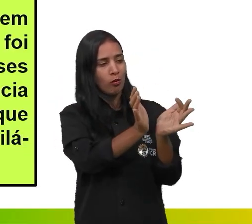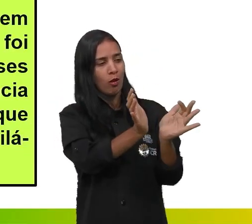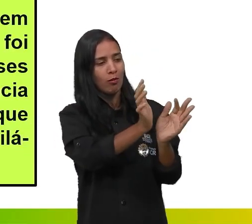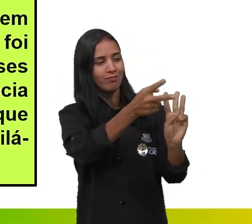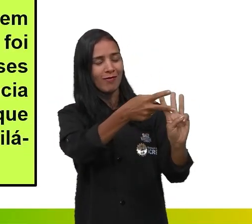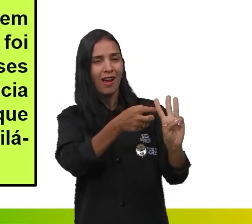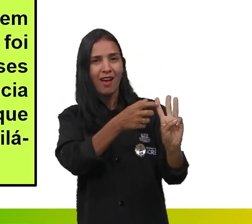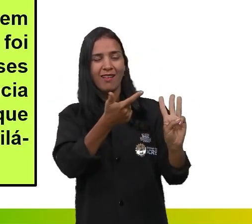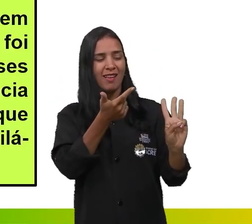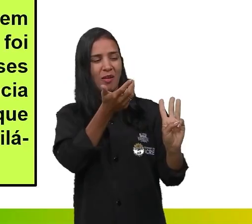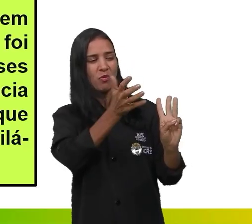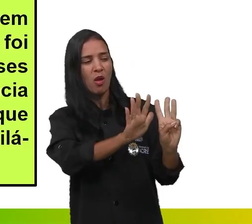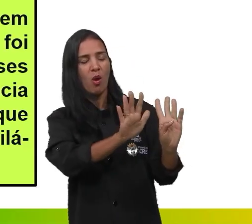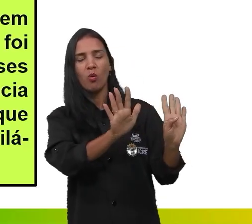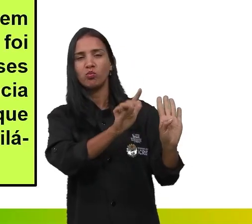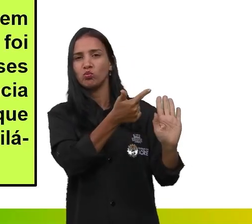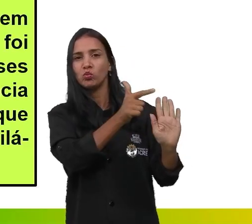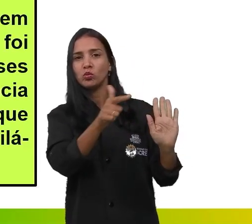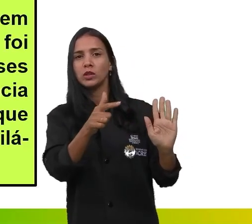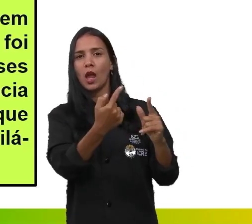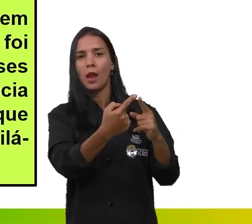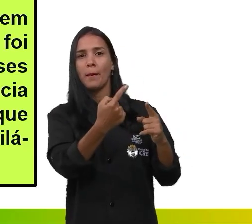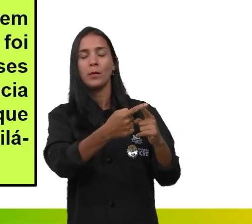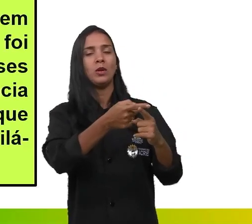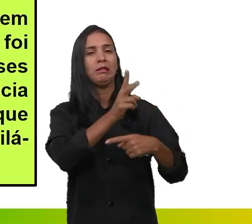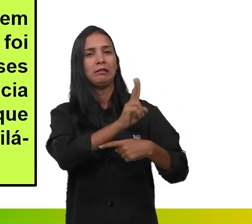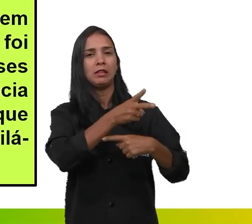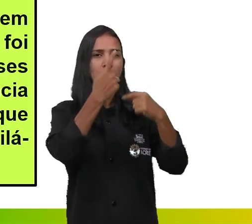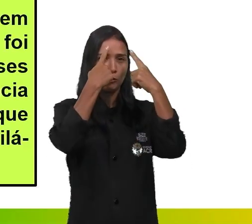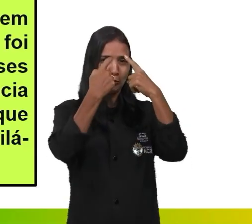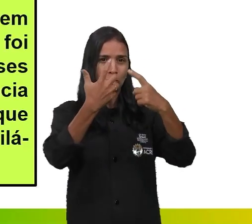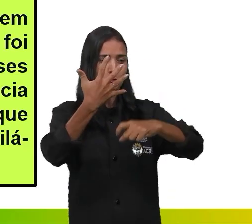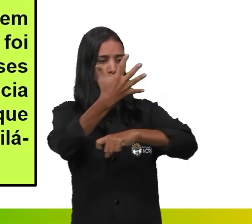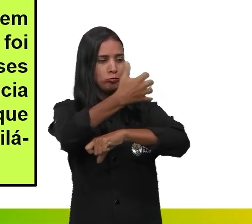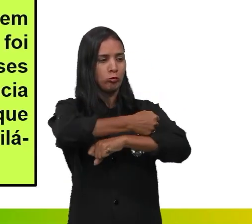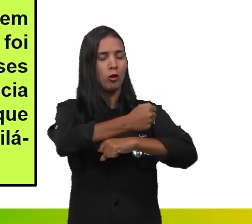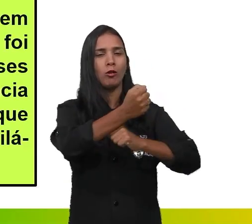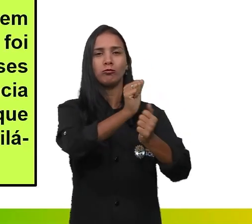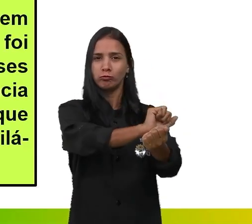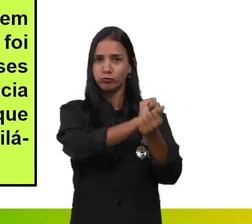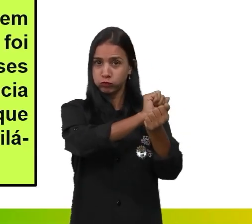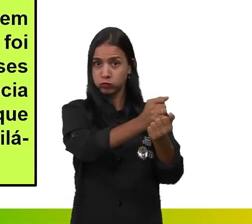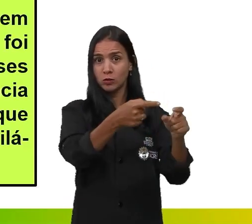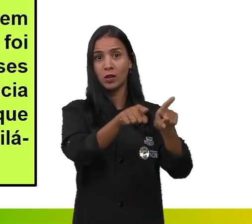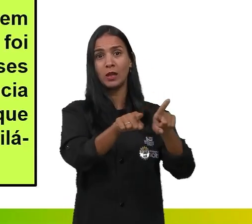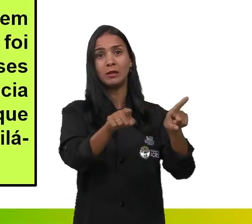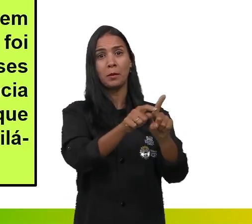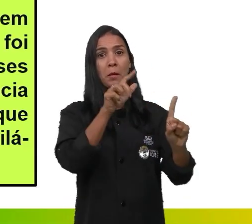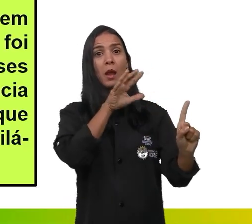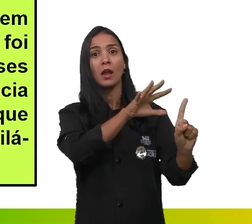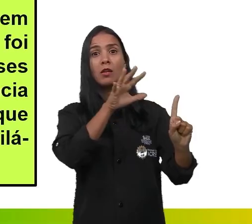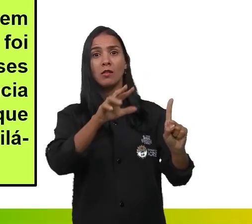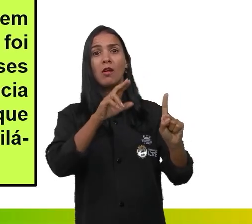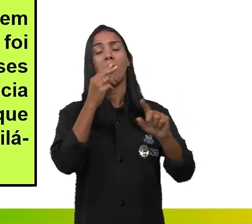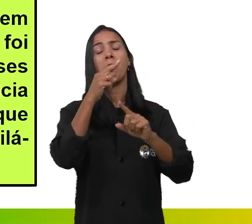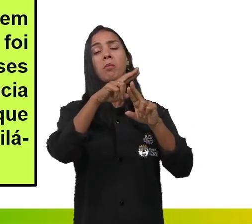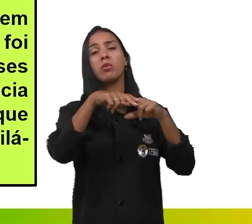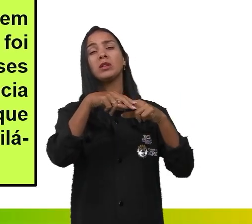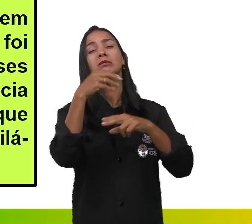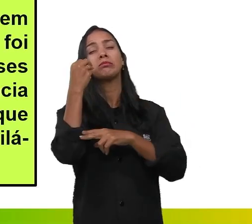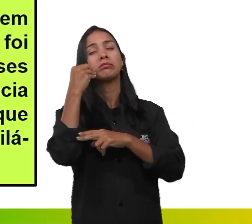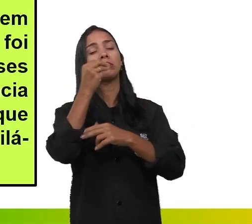da violência colonial e da escravidão, que tentaram apagá-los